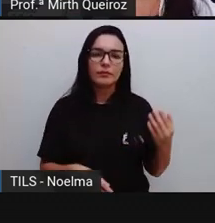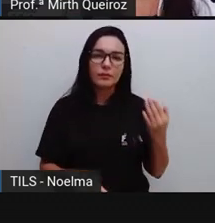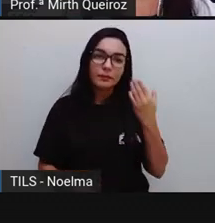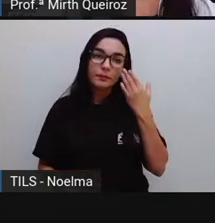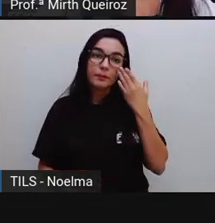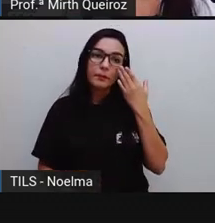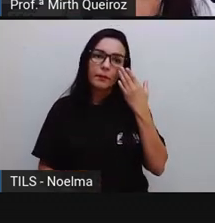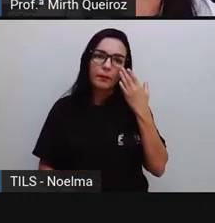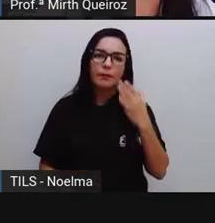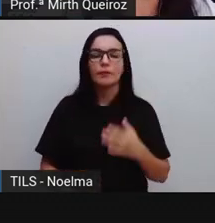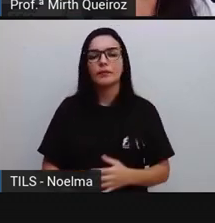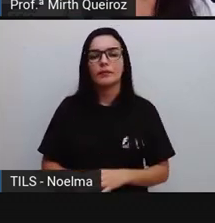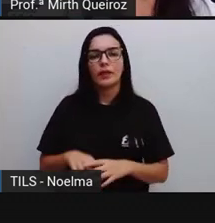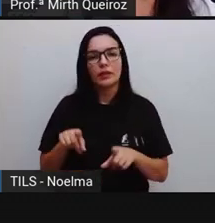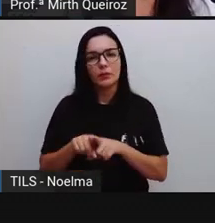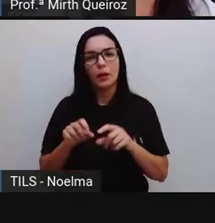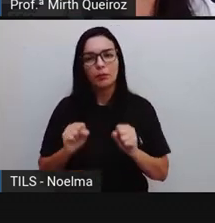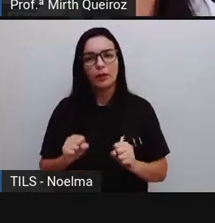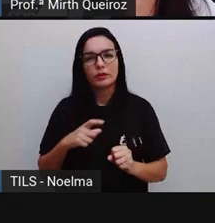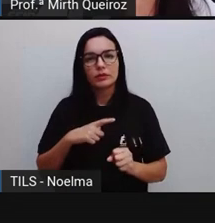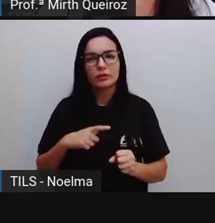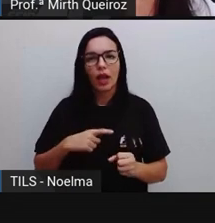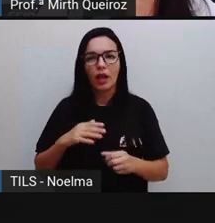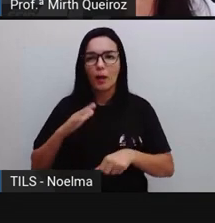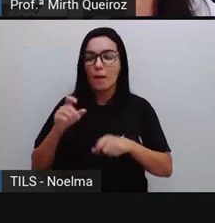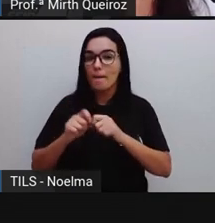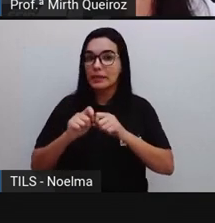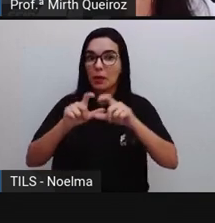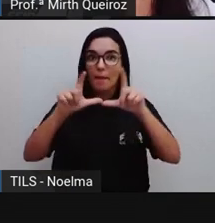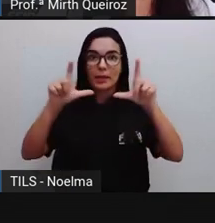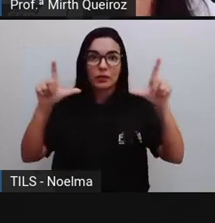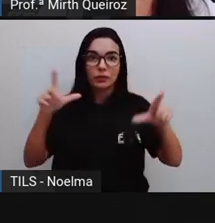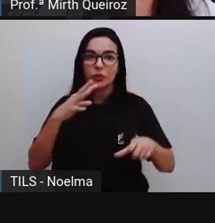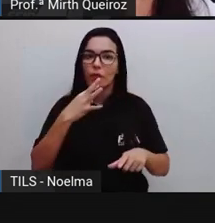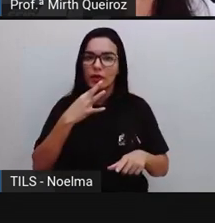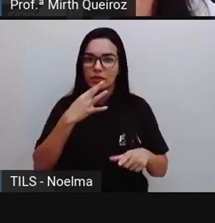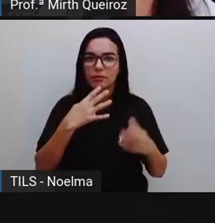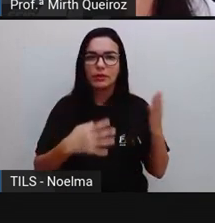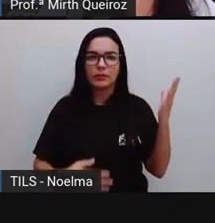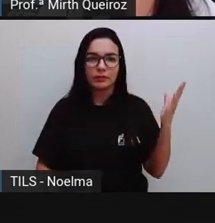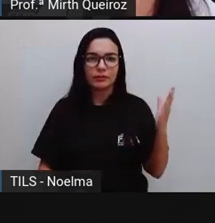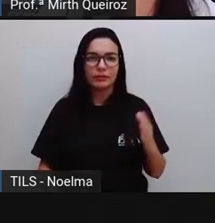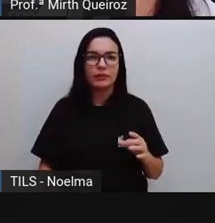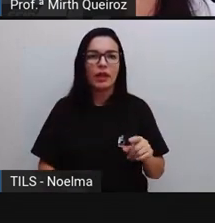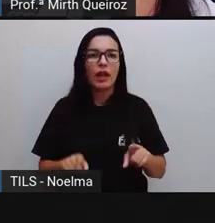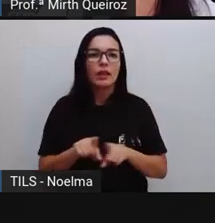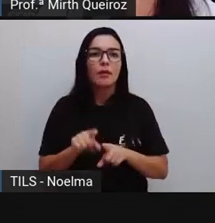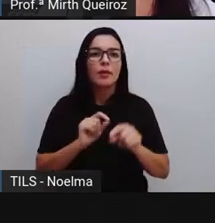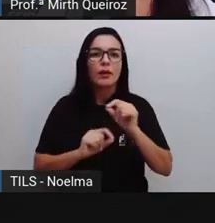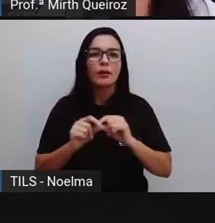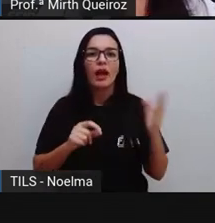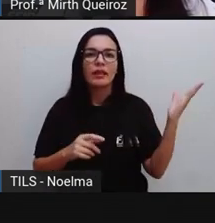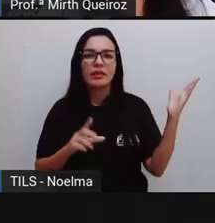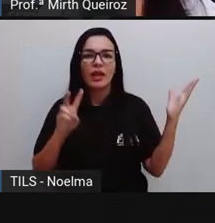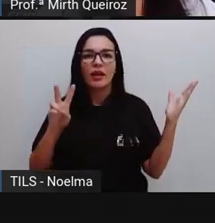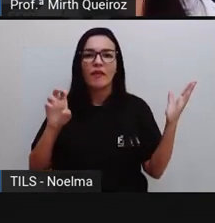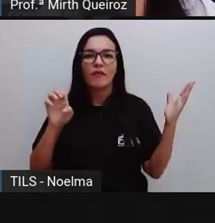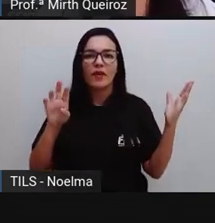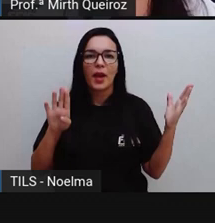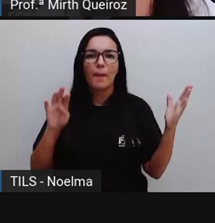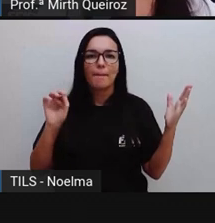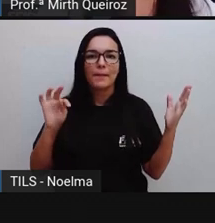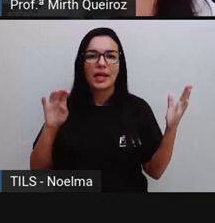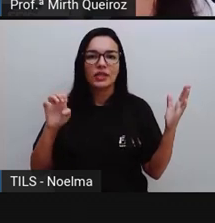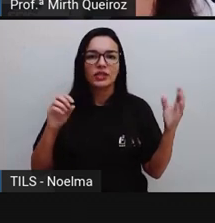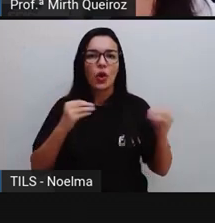vai possibilitar aí um diálogo mais amplo com o interlocutor. E aqui a gente tem um verbete de livro. Como